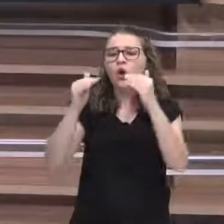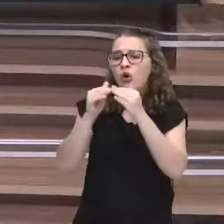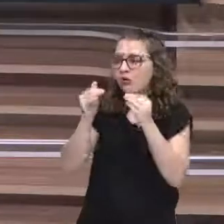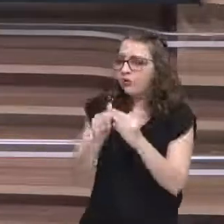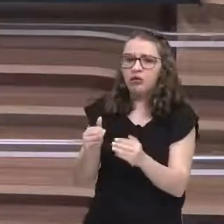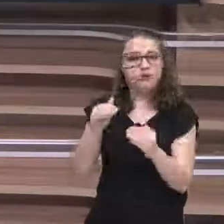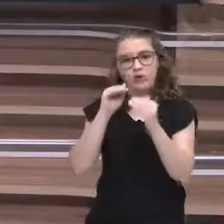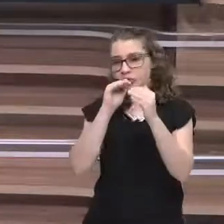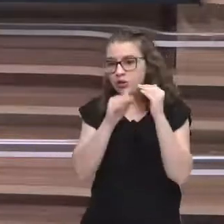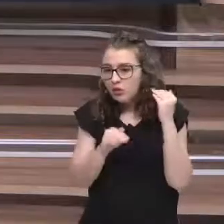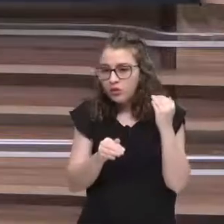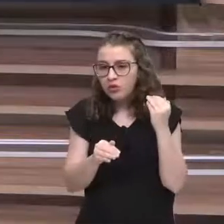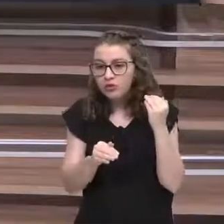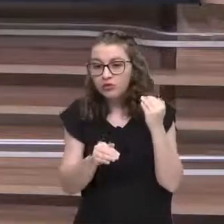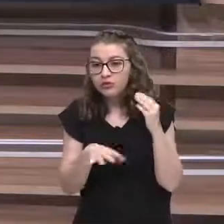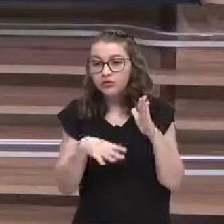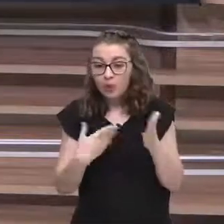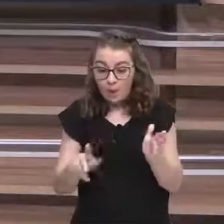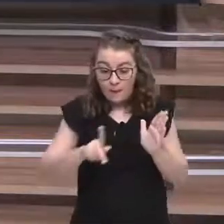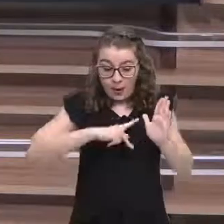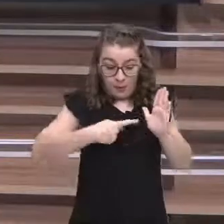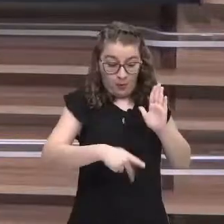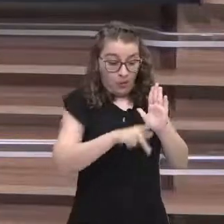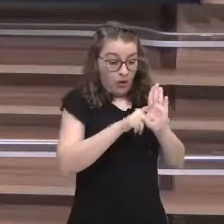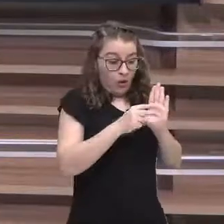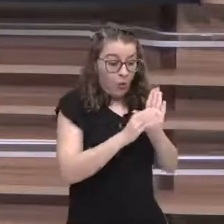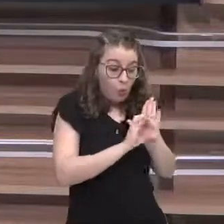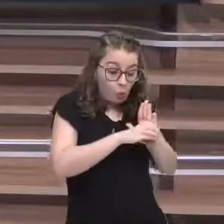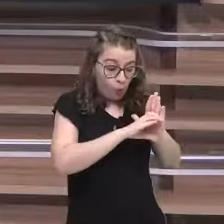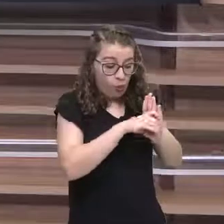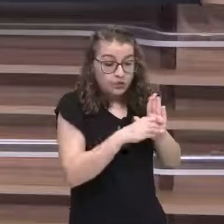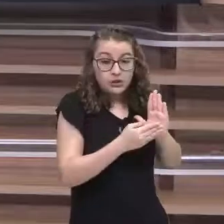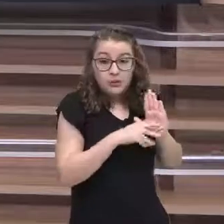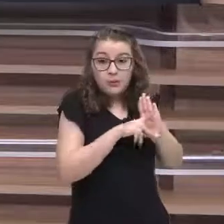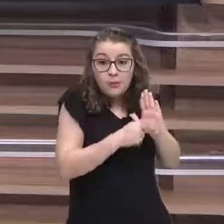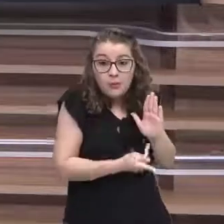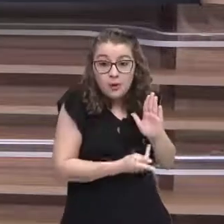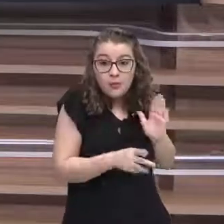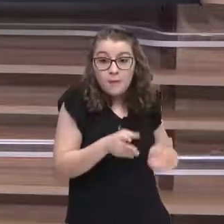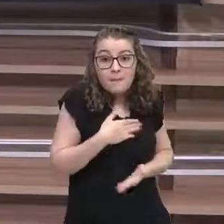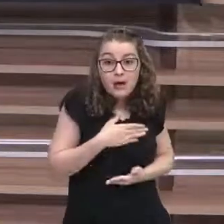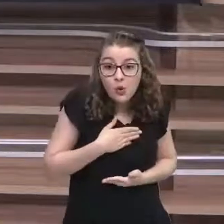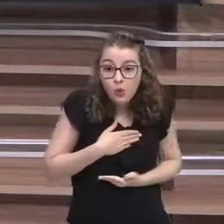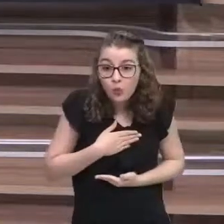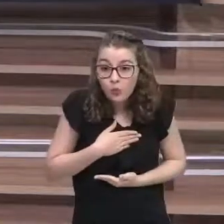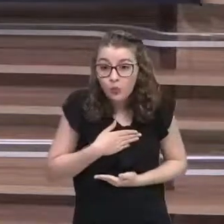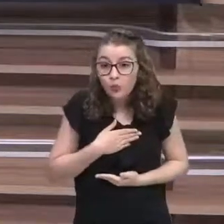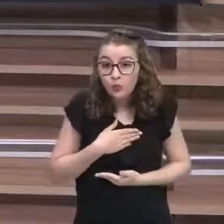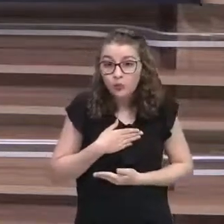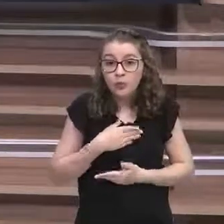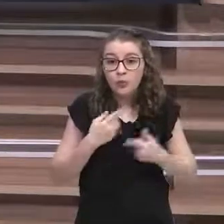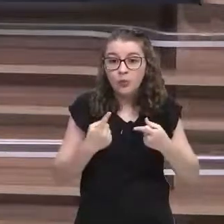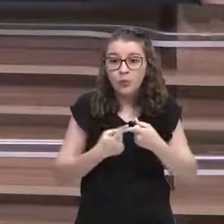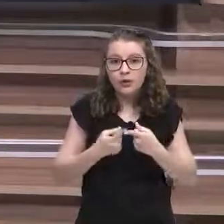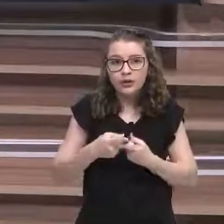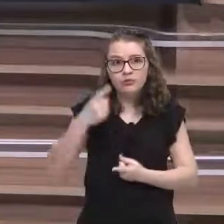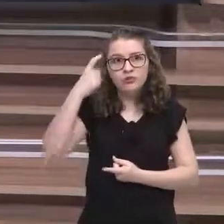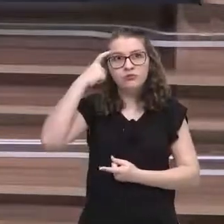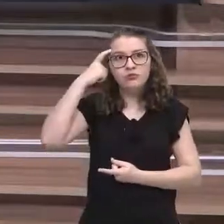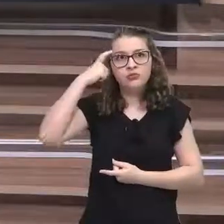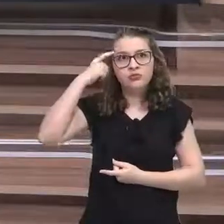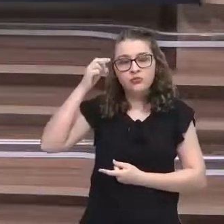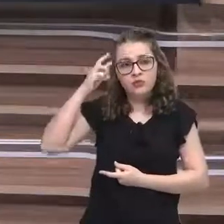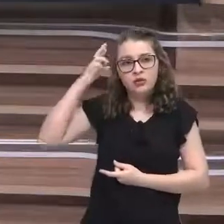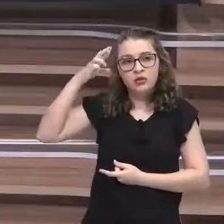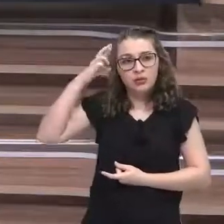disse, e eu vou criar os meus próprios conceitos. Isso é a filosofia. Quando você passa a construir